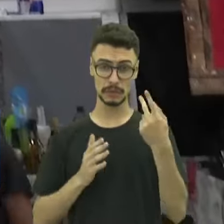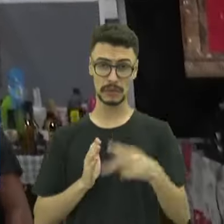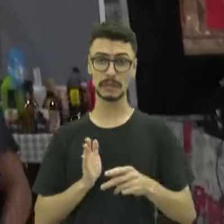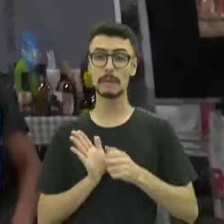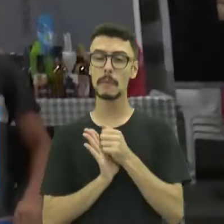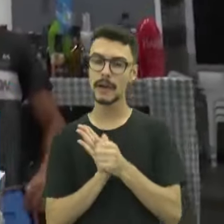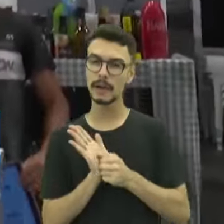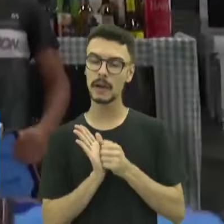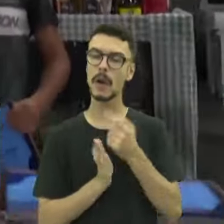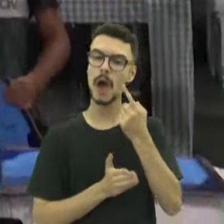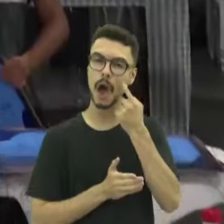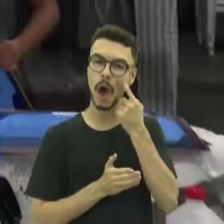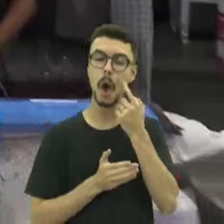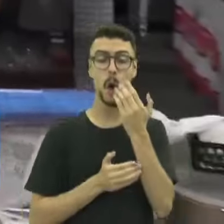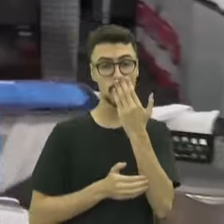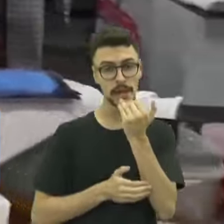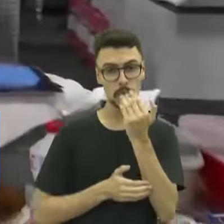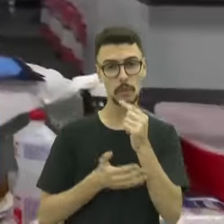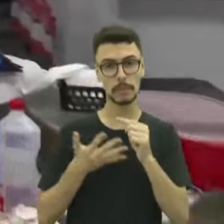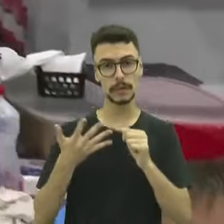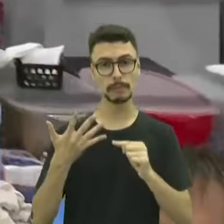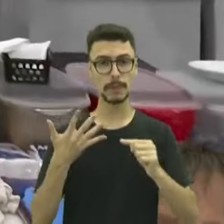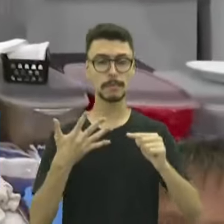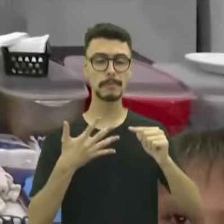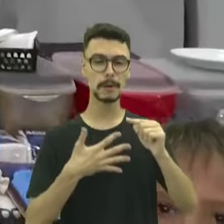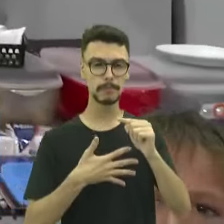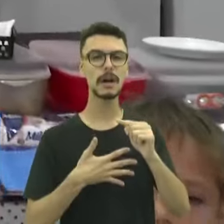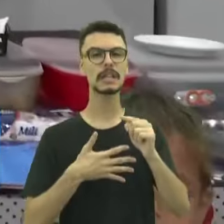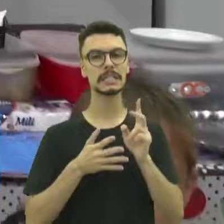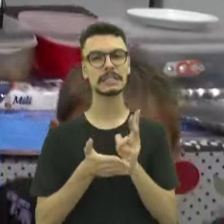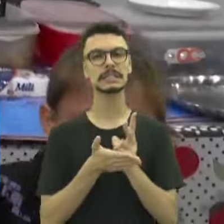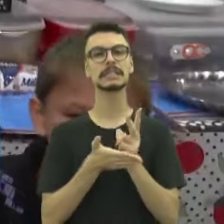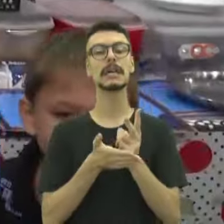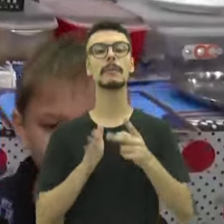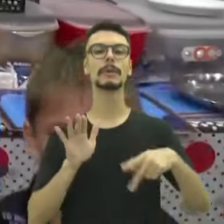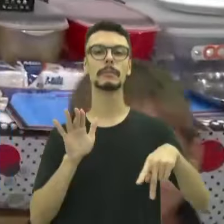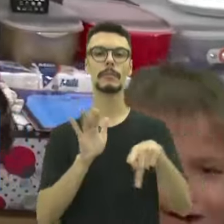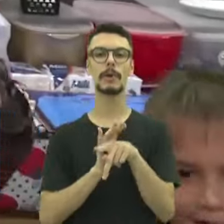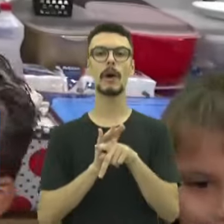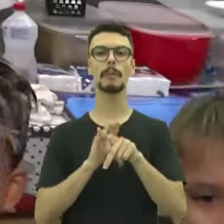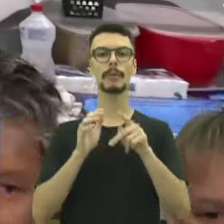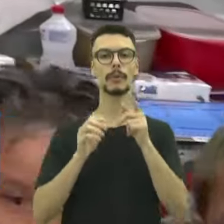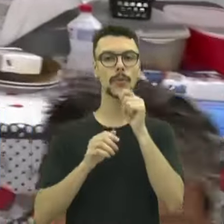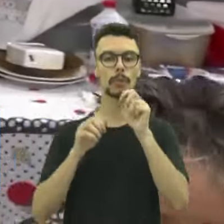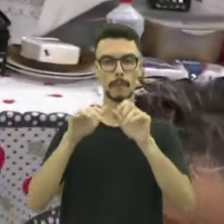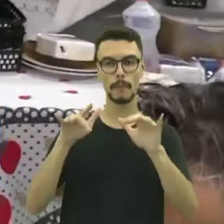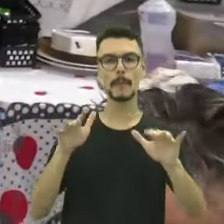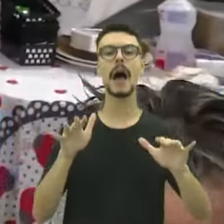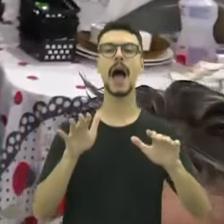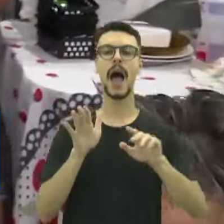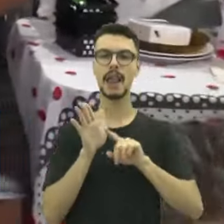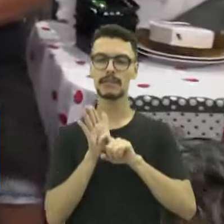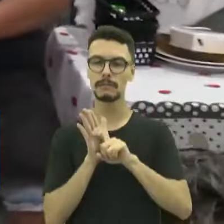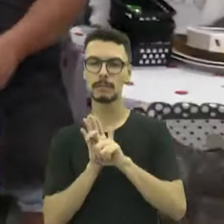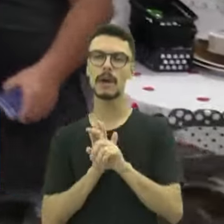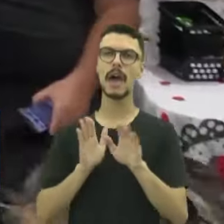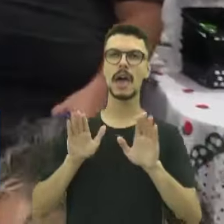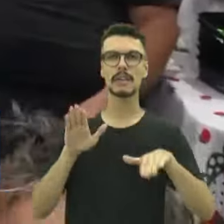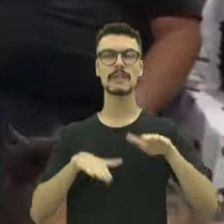Veja, são pratos com a base, então, frutos do mar. Você que não gosta, de